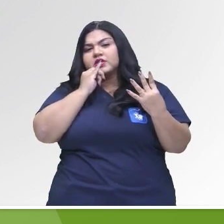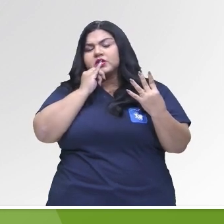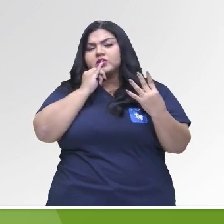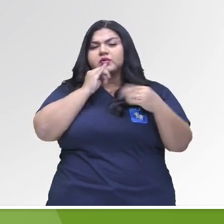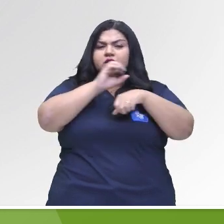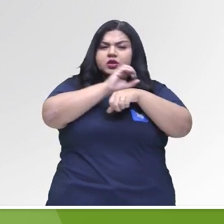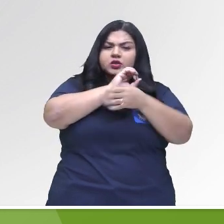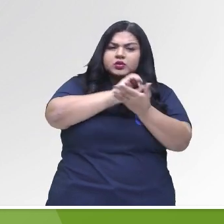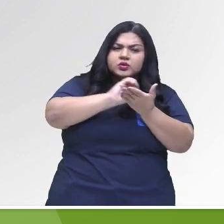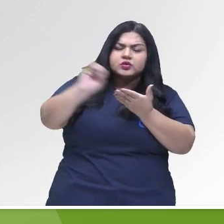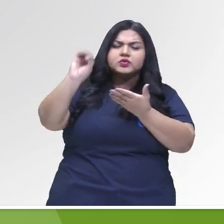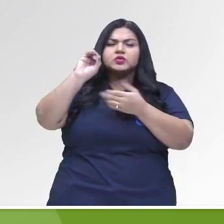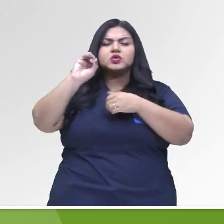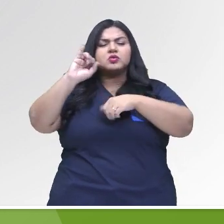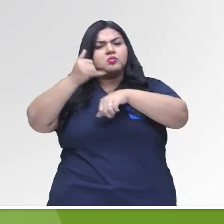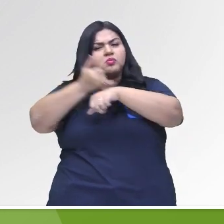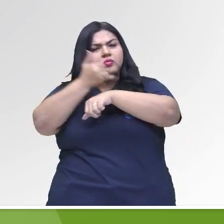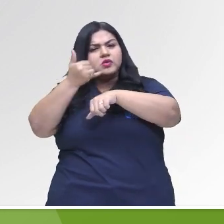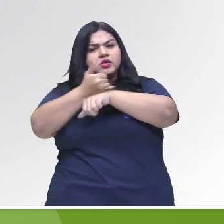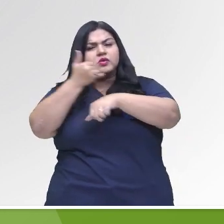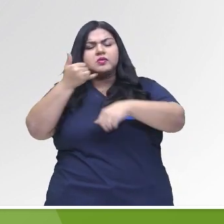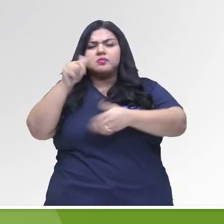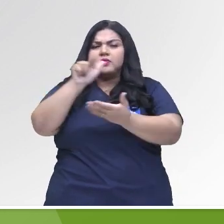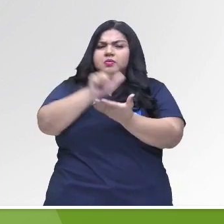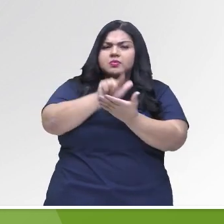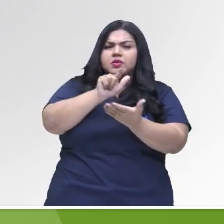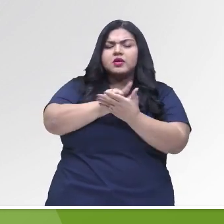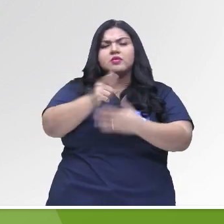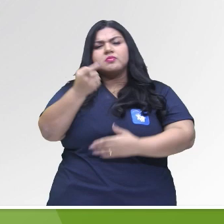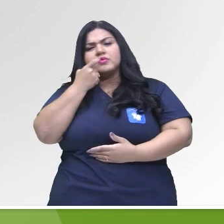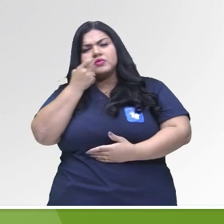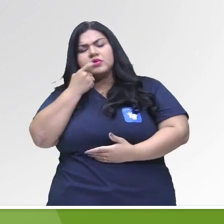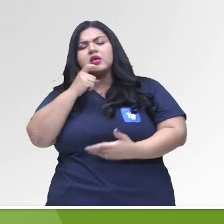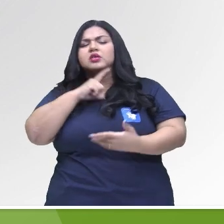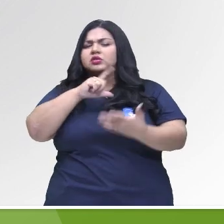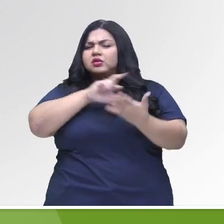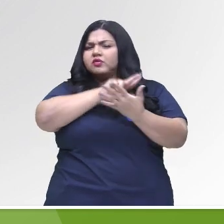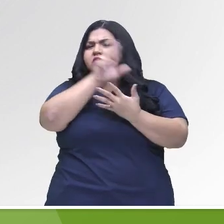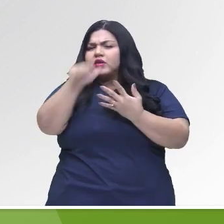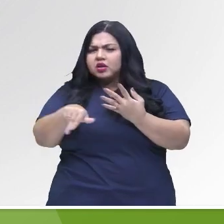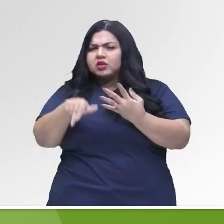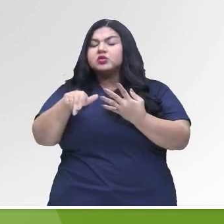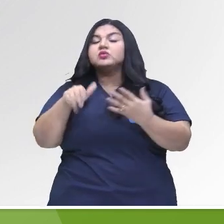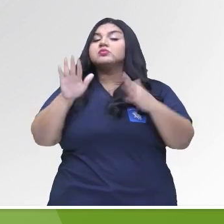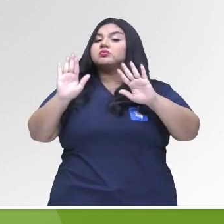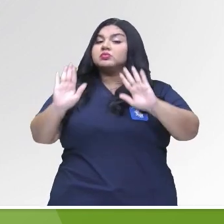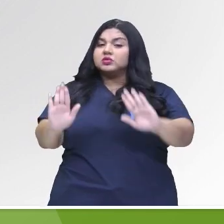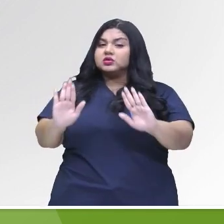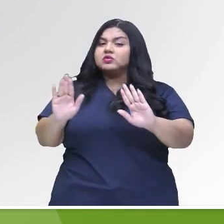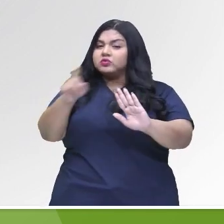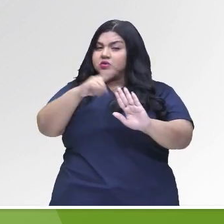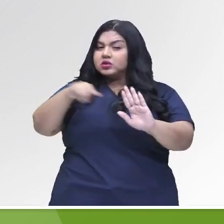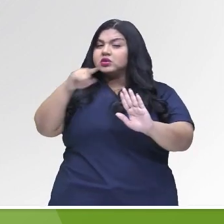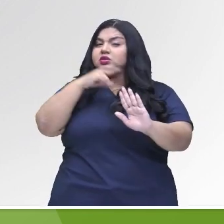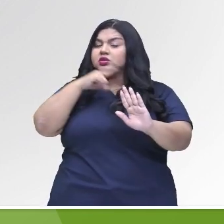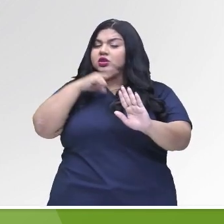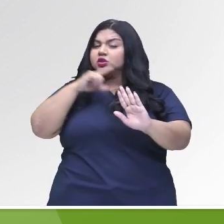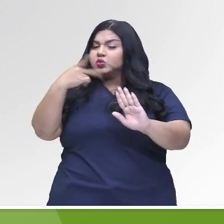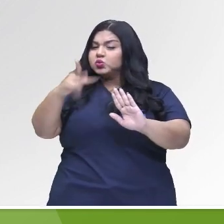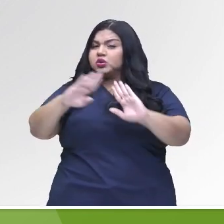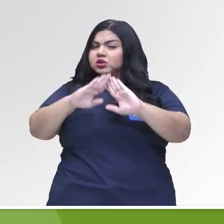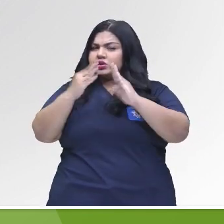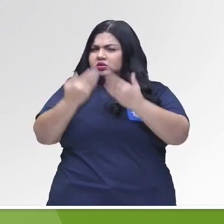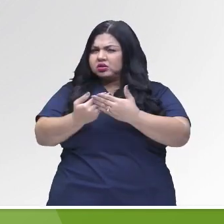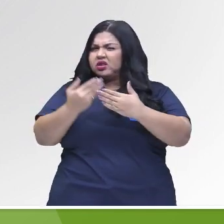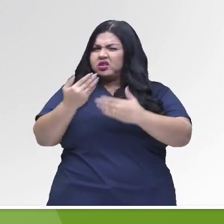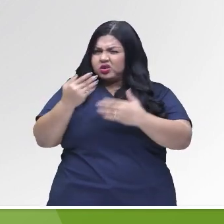orgânico, metálico, plástico, papel, Existem várias maneiras aí. Caso, você tenha na sua escola, porque também não